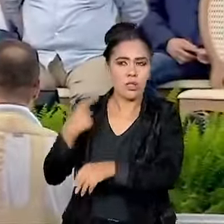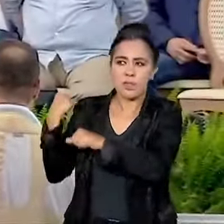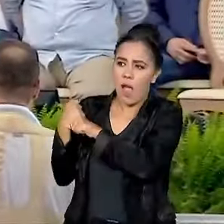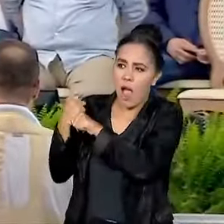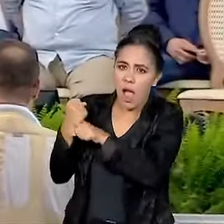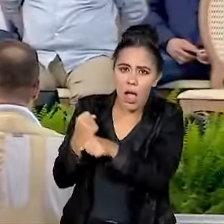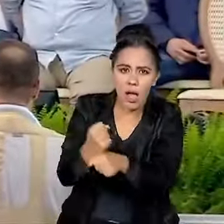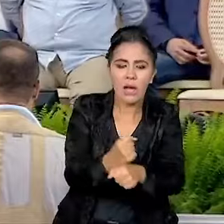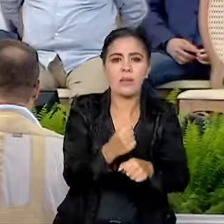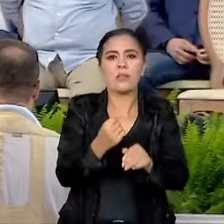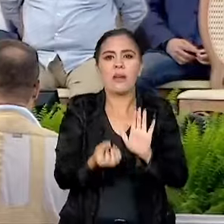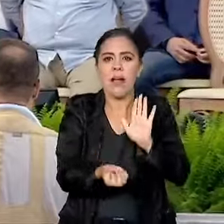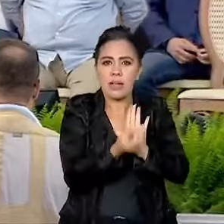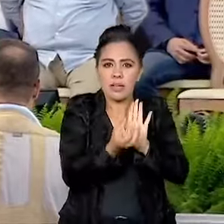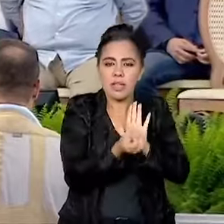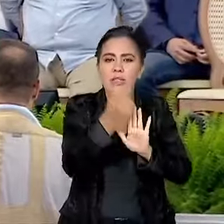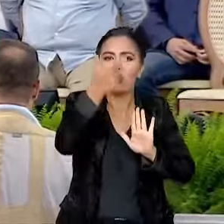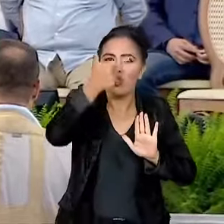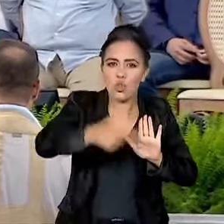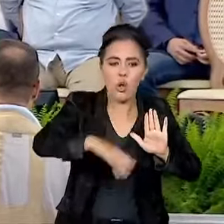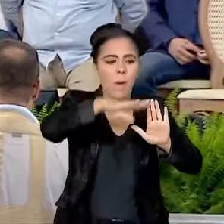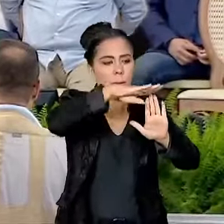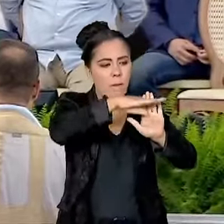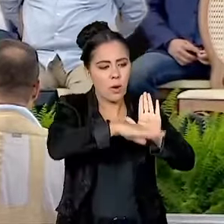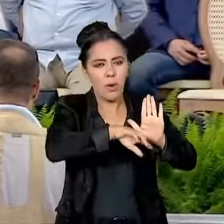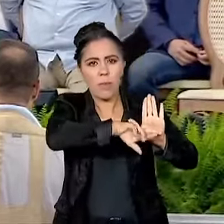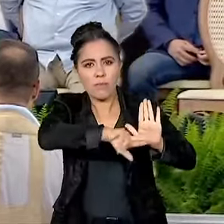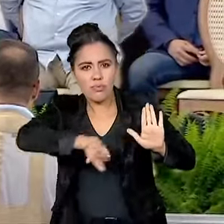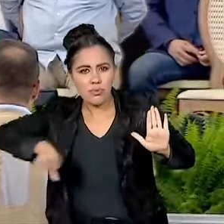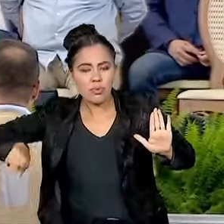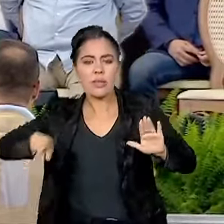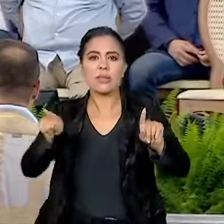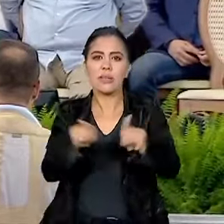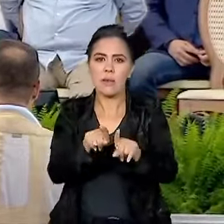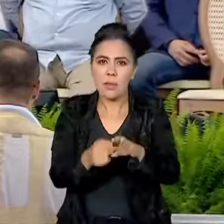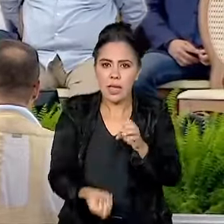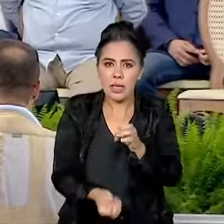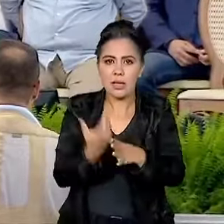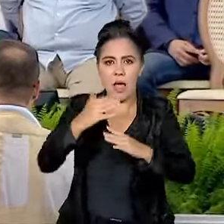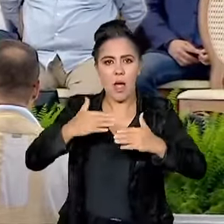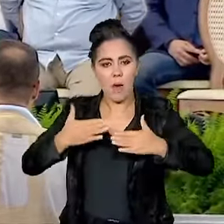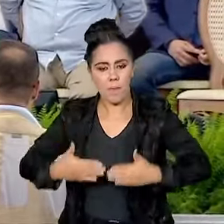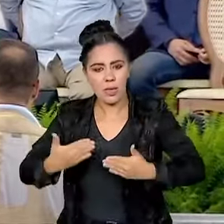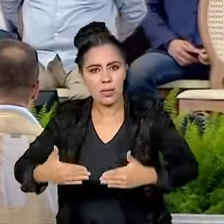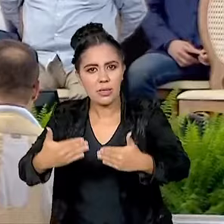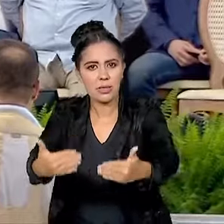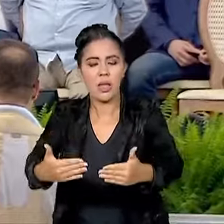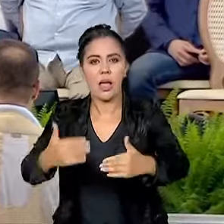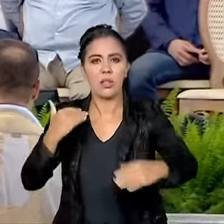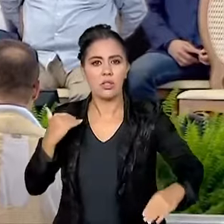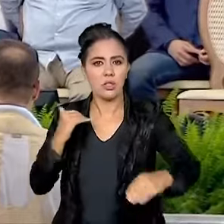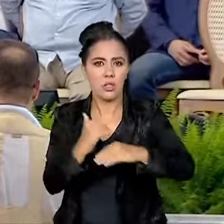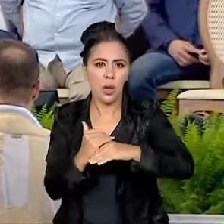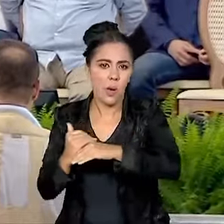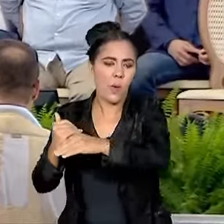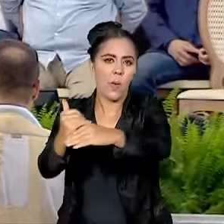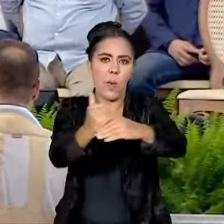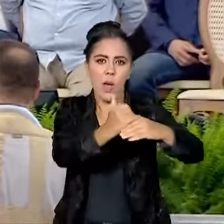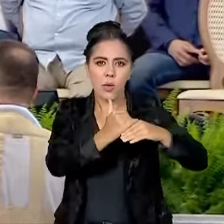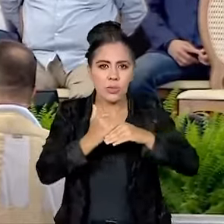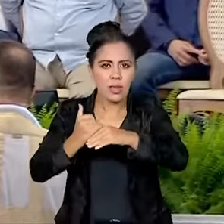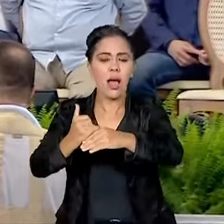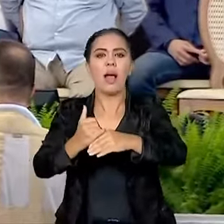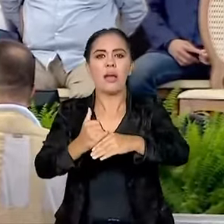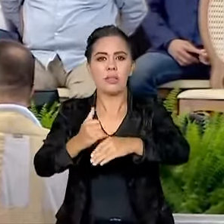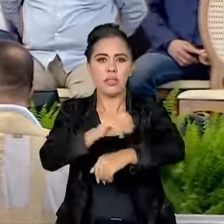os programas. E criar o Ministério de Igualdade Racial e botar essa companheira